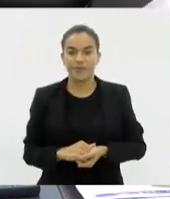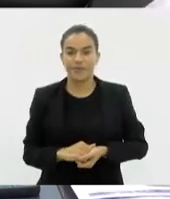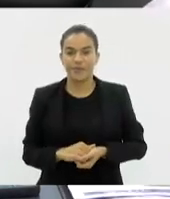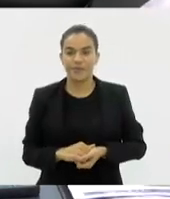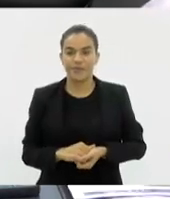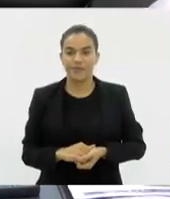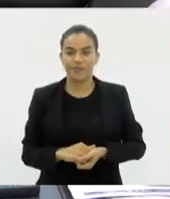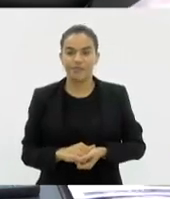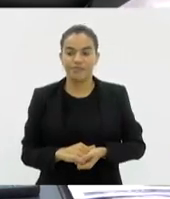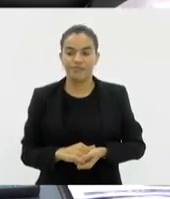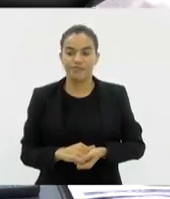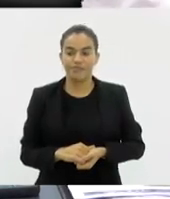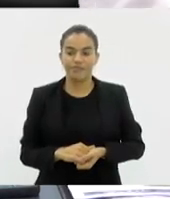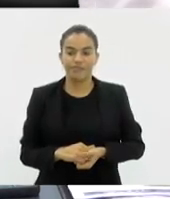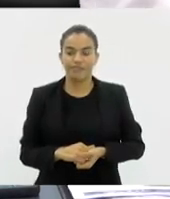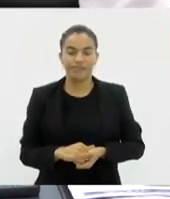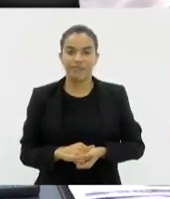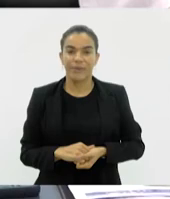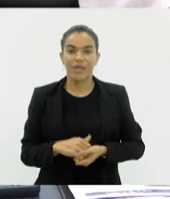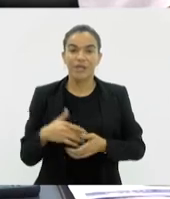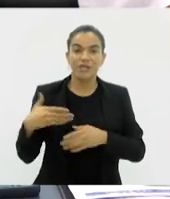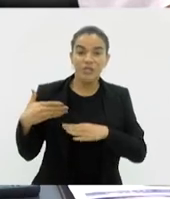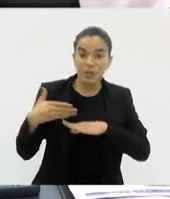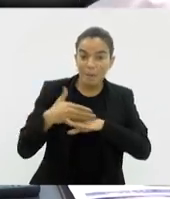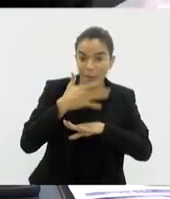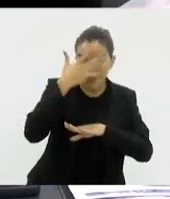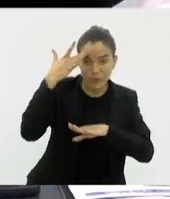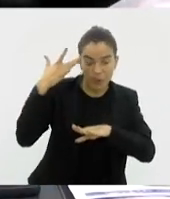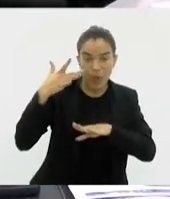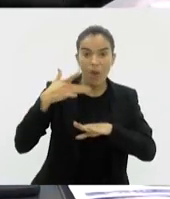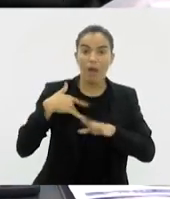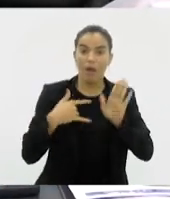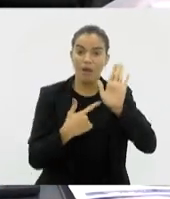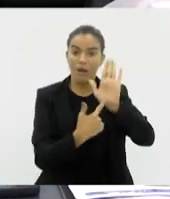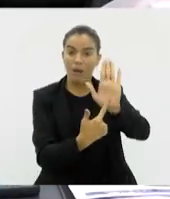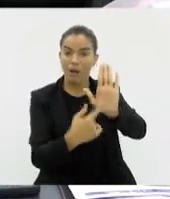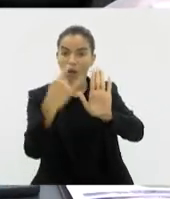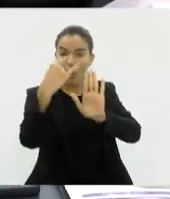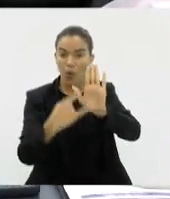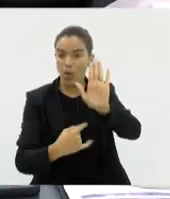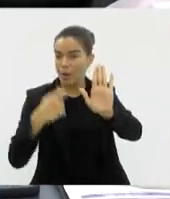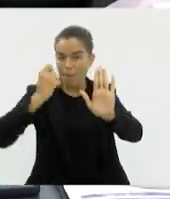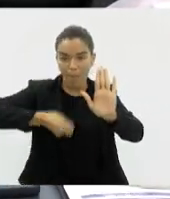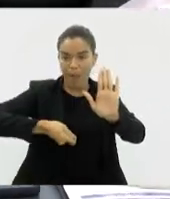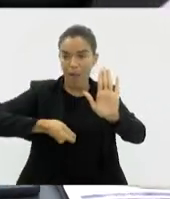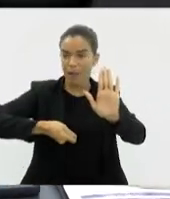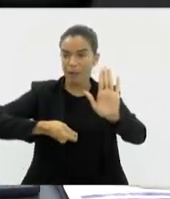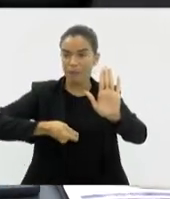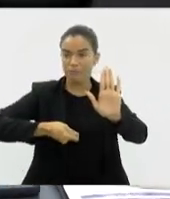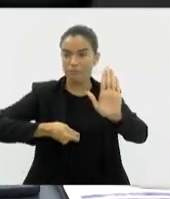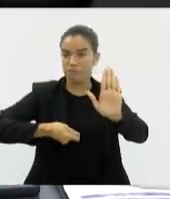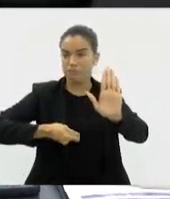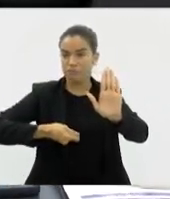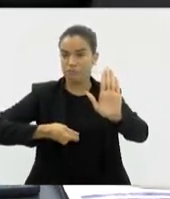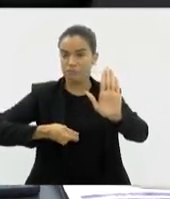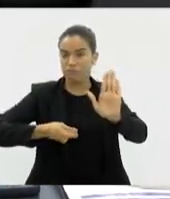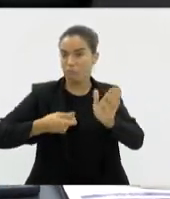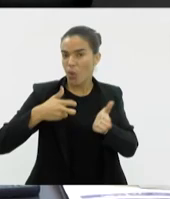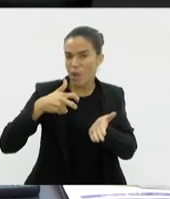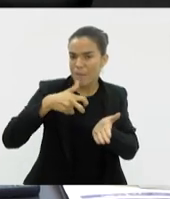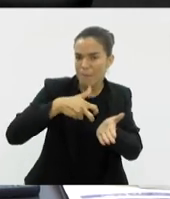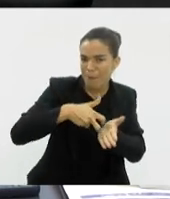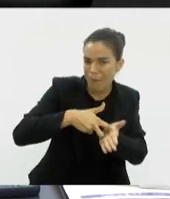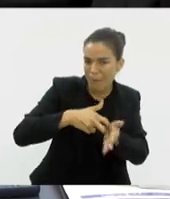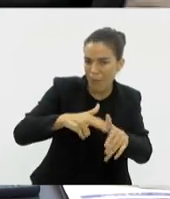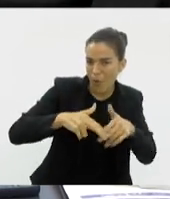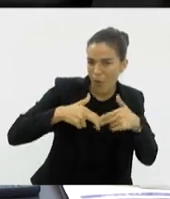Pagou. Aí chegou o agente para cortar a luz. Se ele mostrar a conta paga, porque senão ele está sendo penalizado por uma